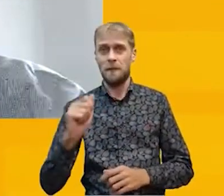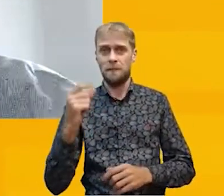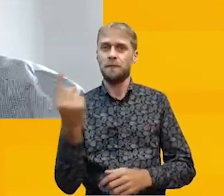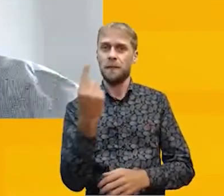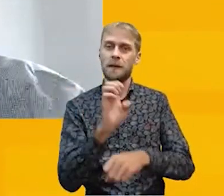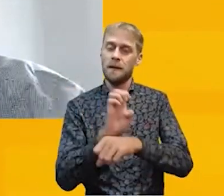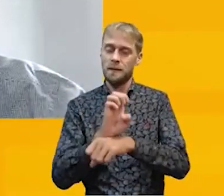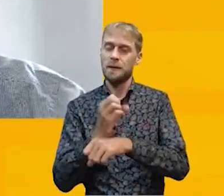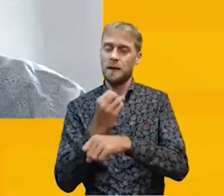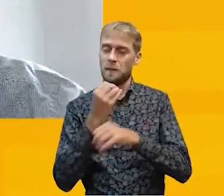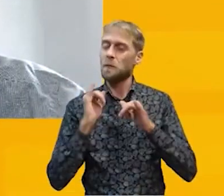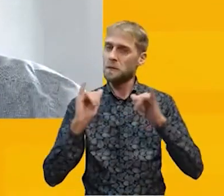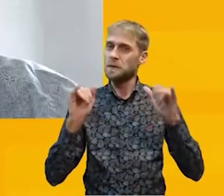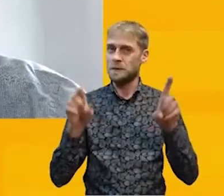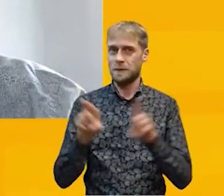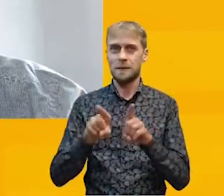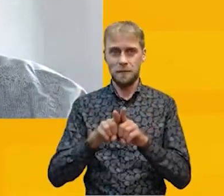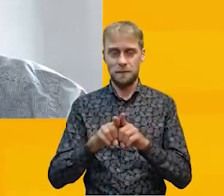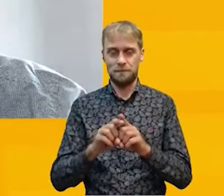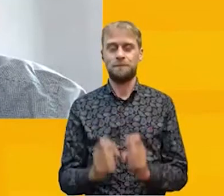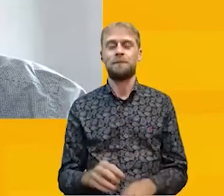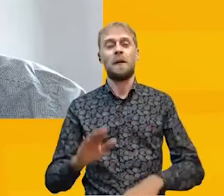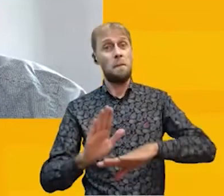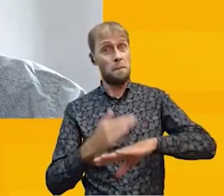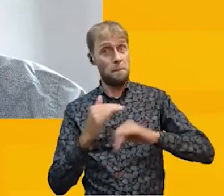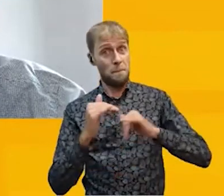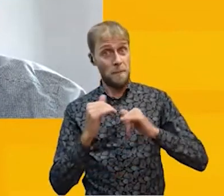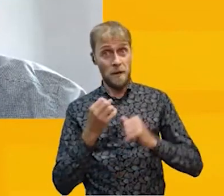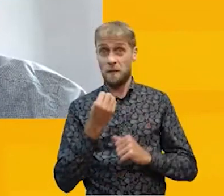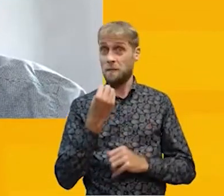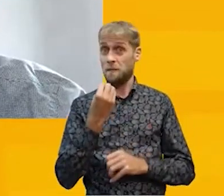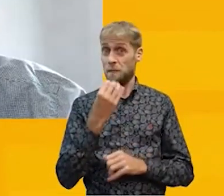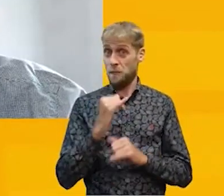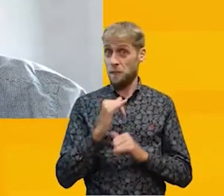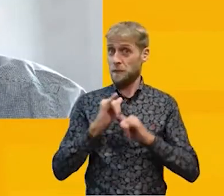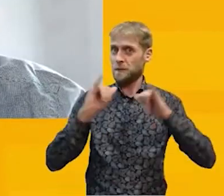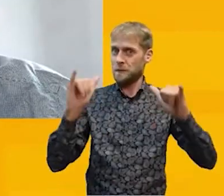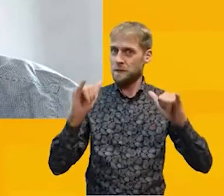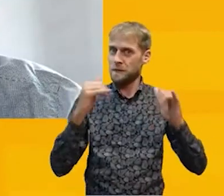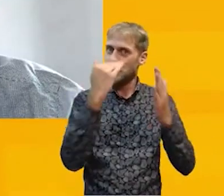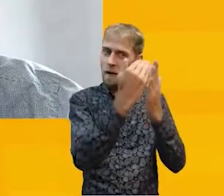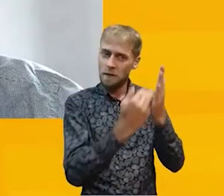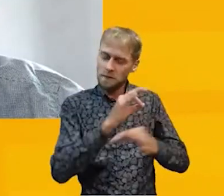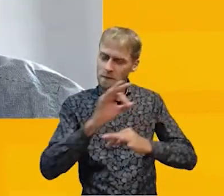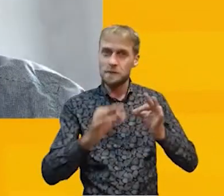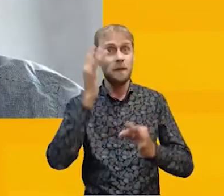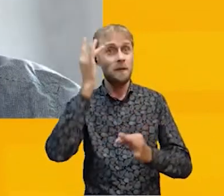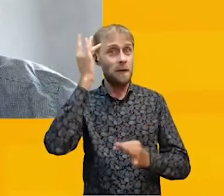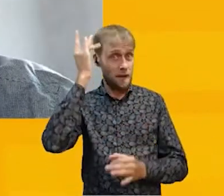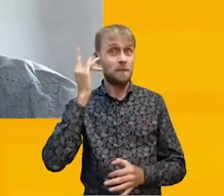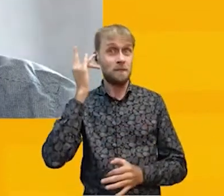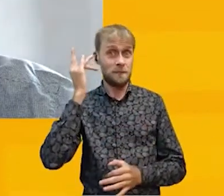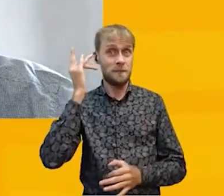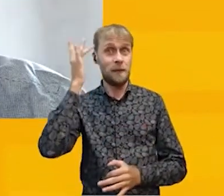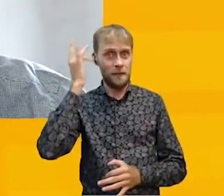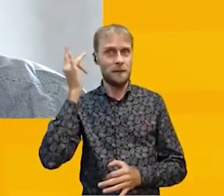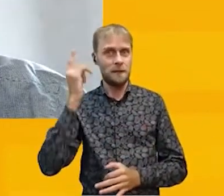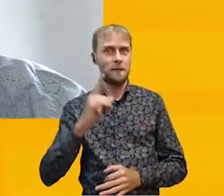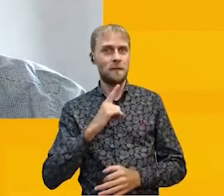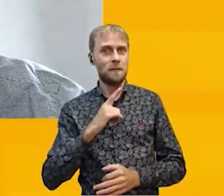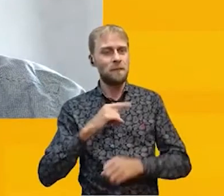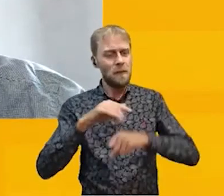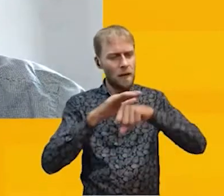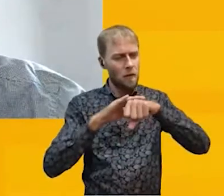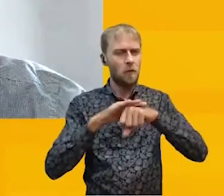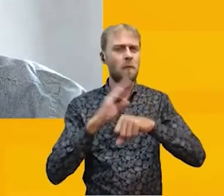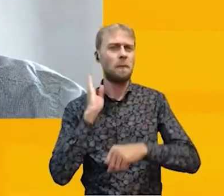boa notícia. A outra boa notícia é que na nossa programação de amanhã nós teremos um bate-papo